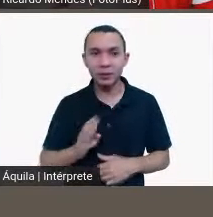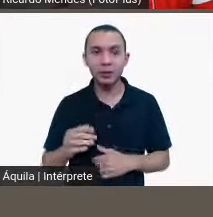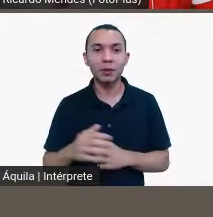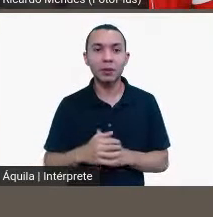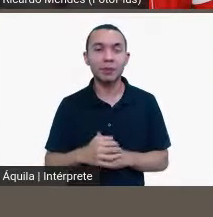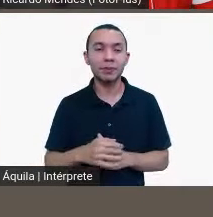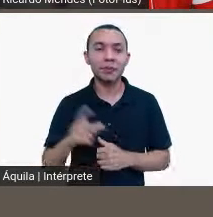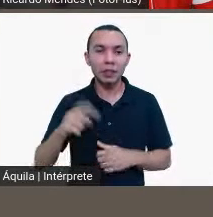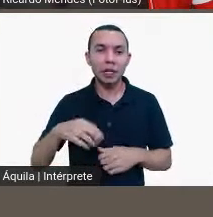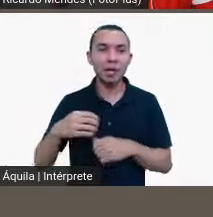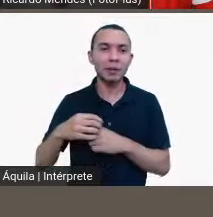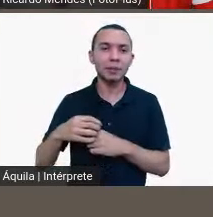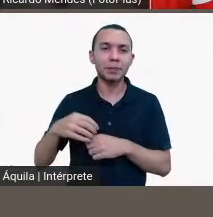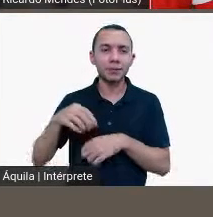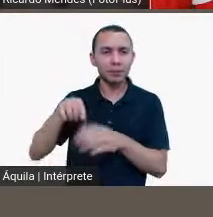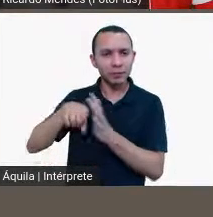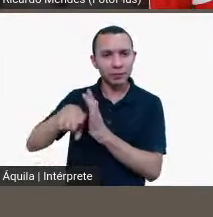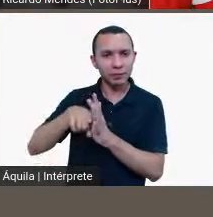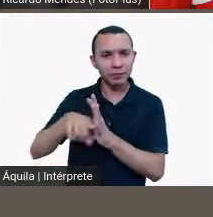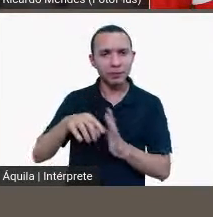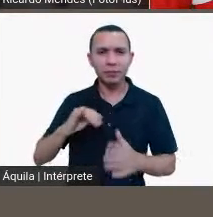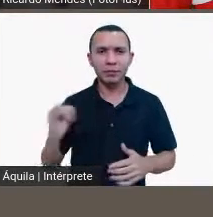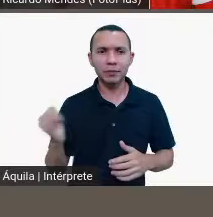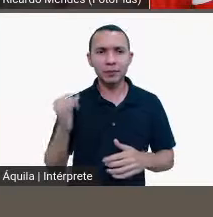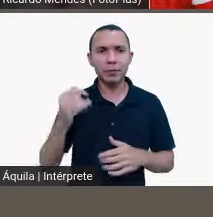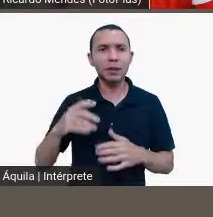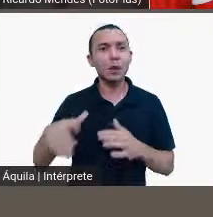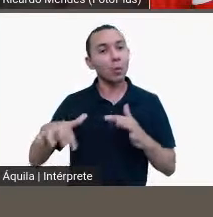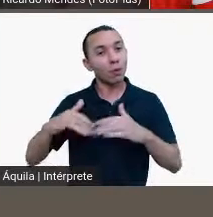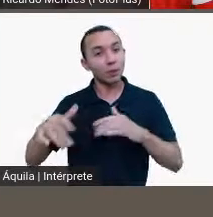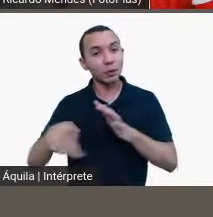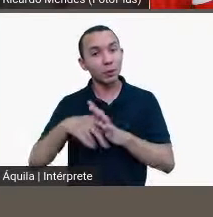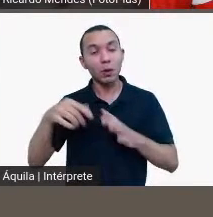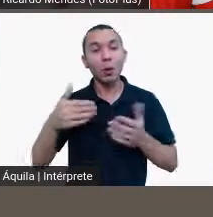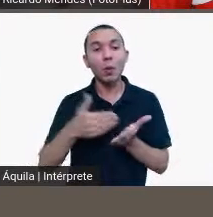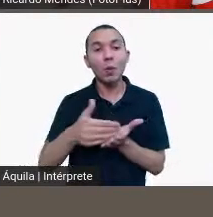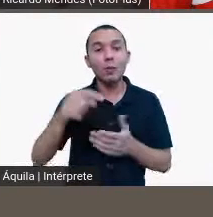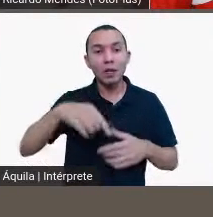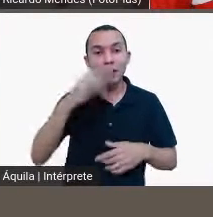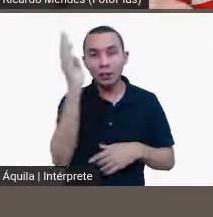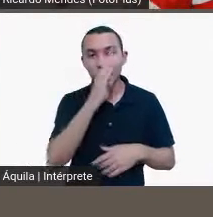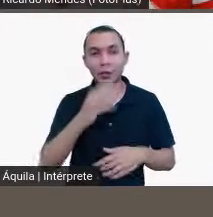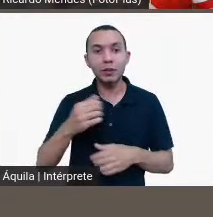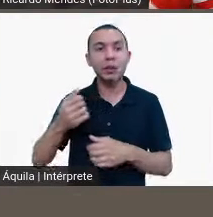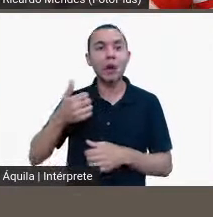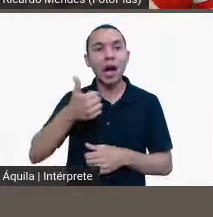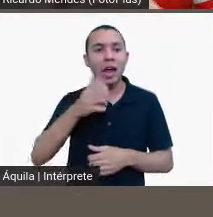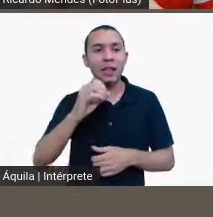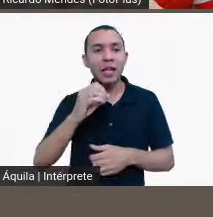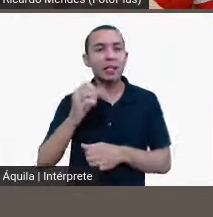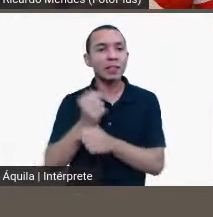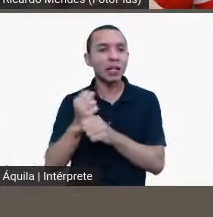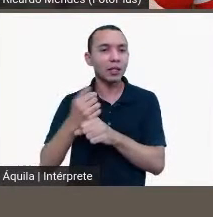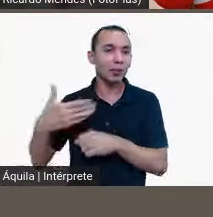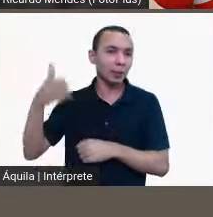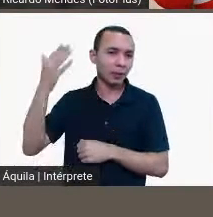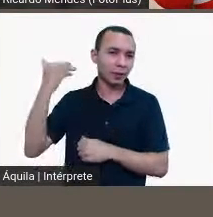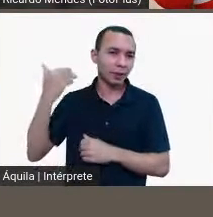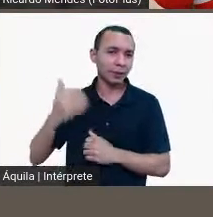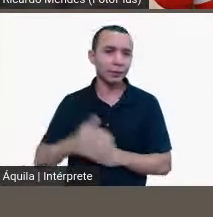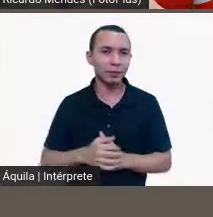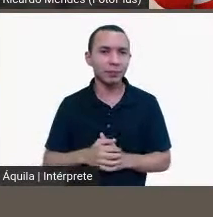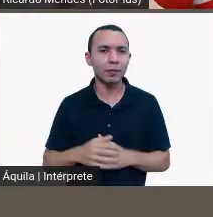mencionar que pesquisas significativas sobre o movimento pictorialista surgem no Brasil apenas nos últimos 10 anos. O debate sobre